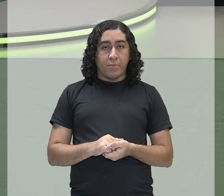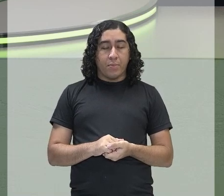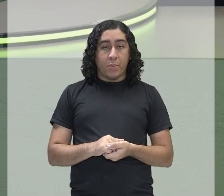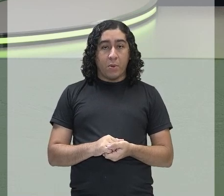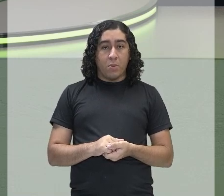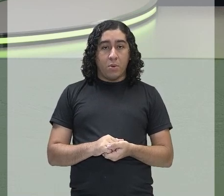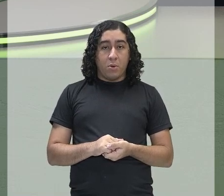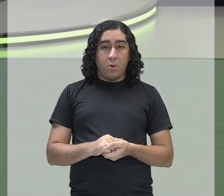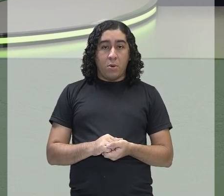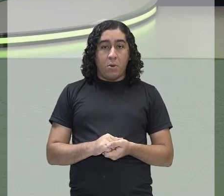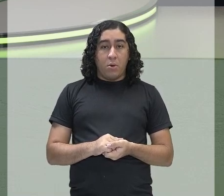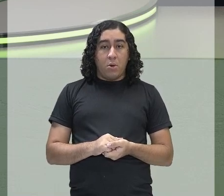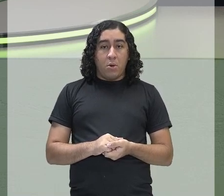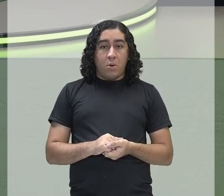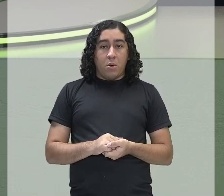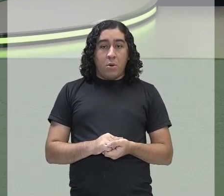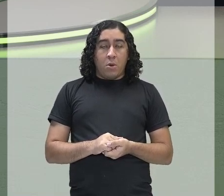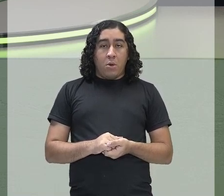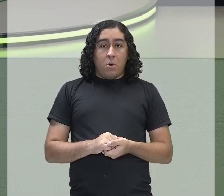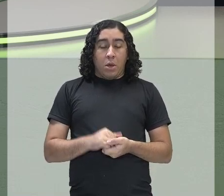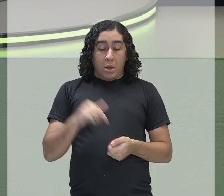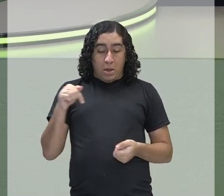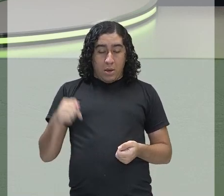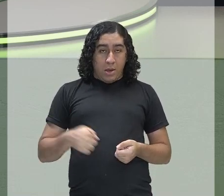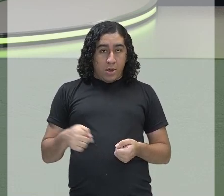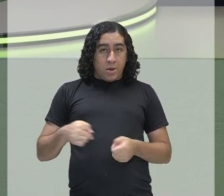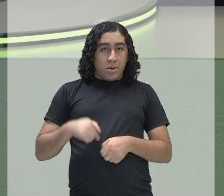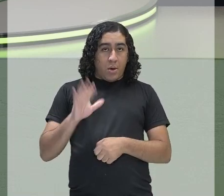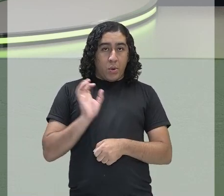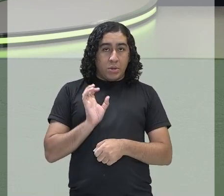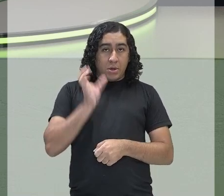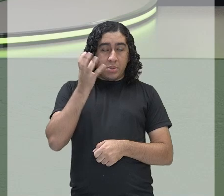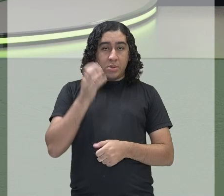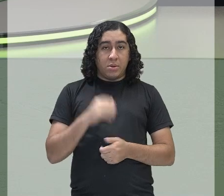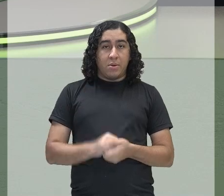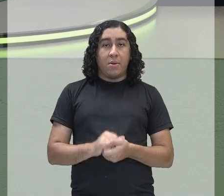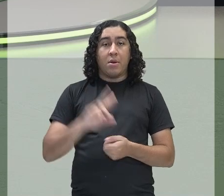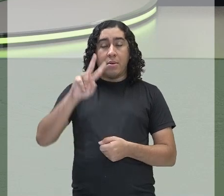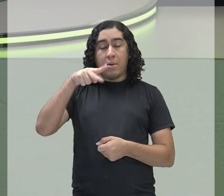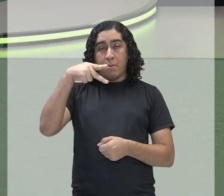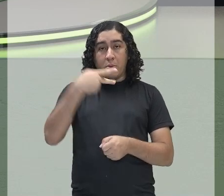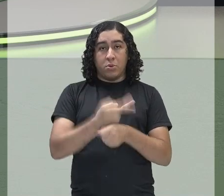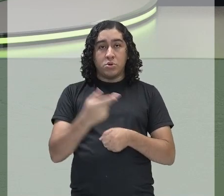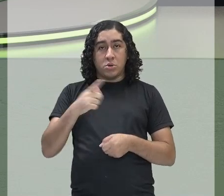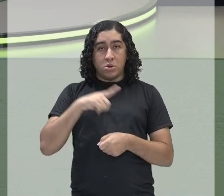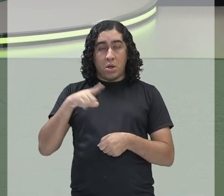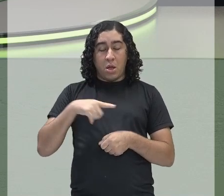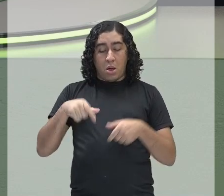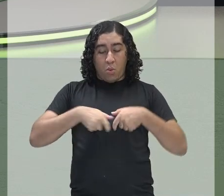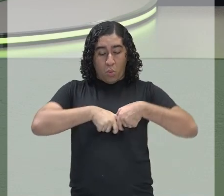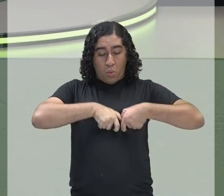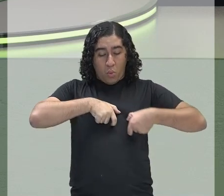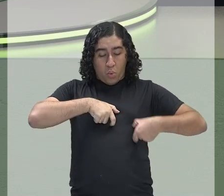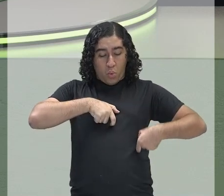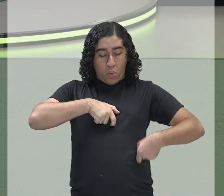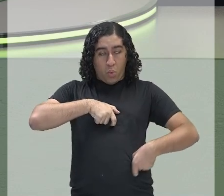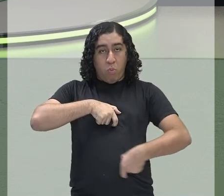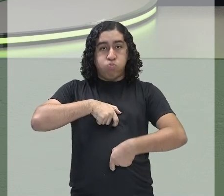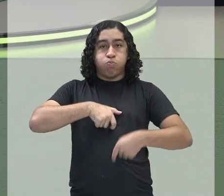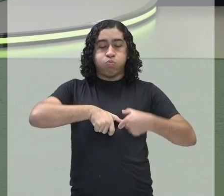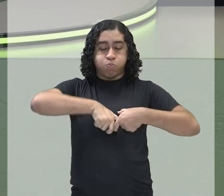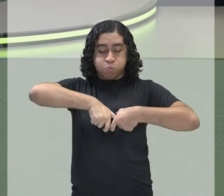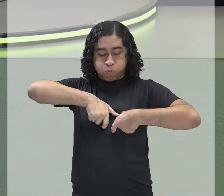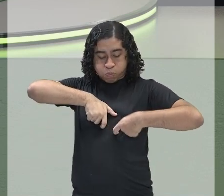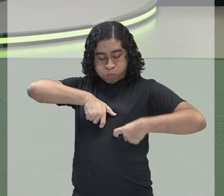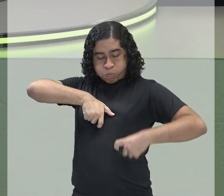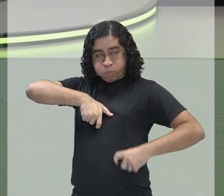no intestino delgado é que ocorre essa absorção. Depois ele vai para o intestino grosso, nessa parte maior que a gente observa,